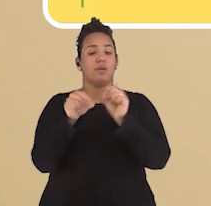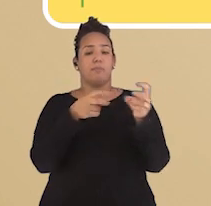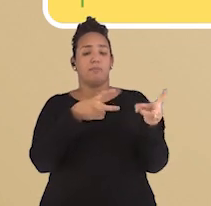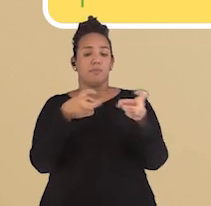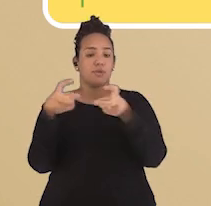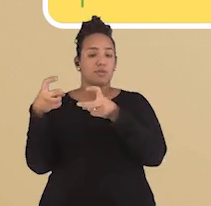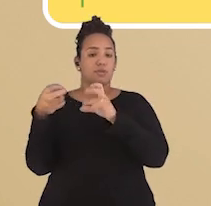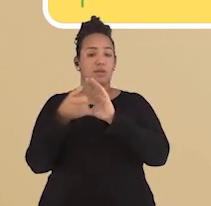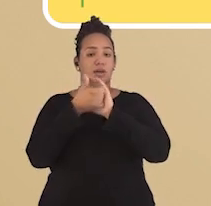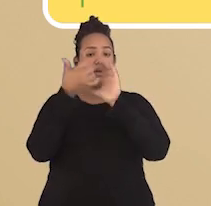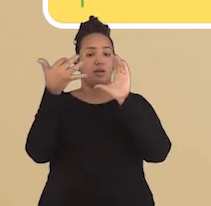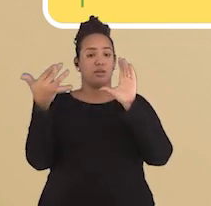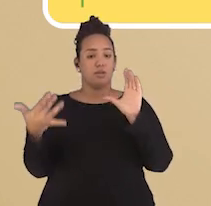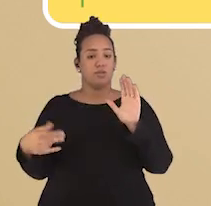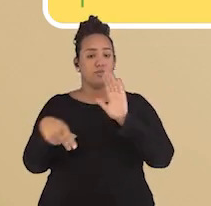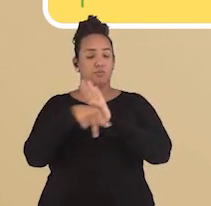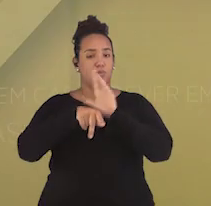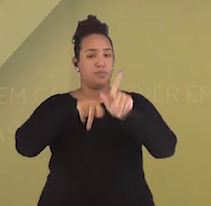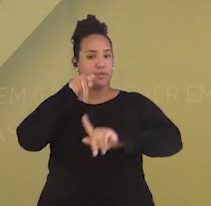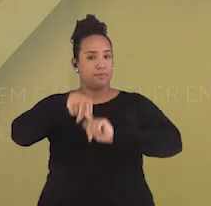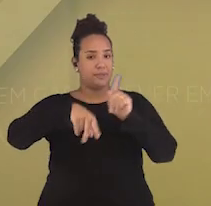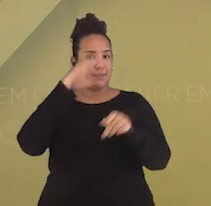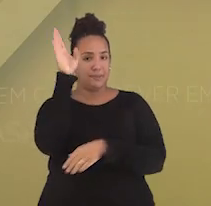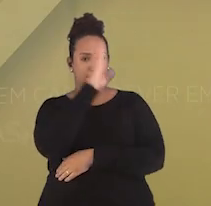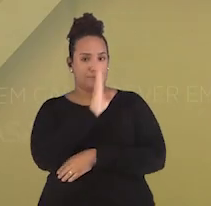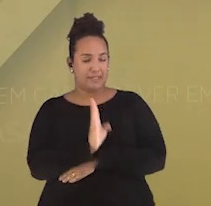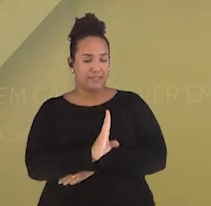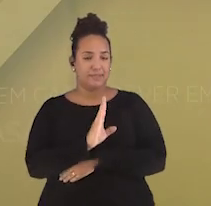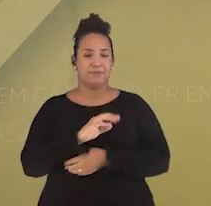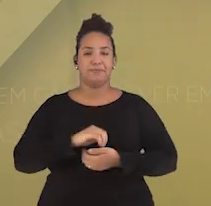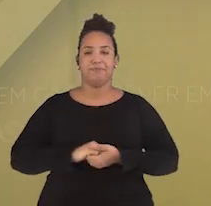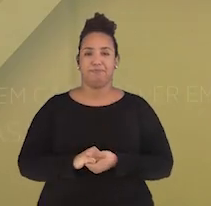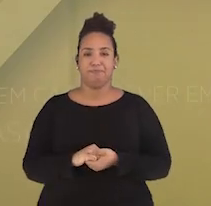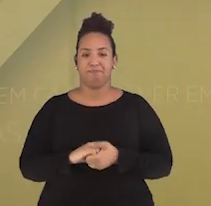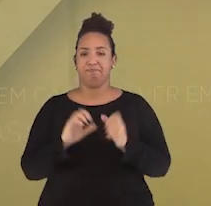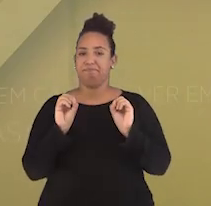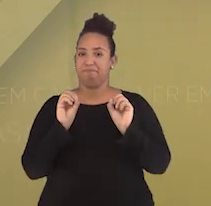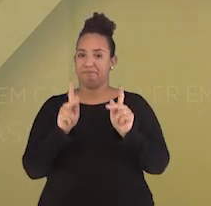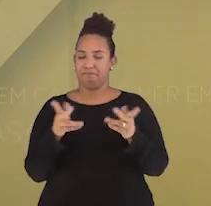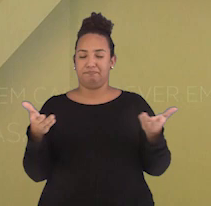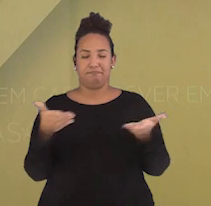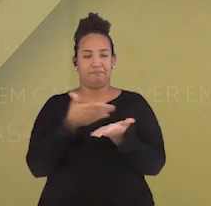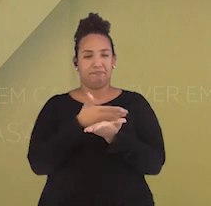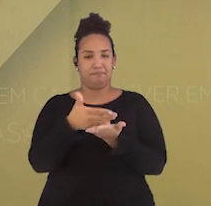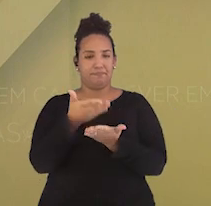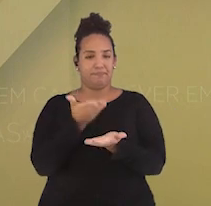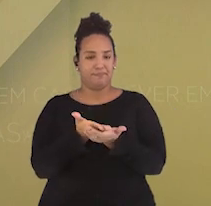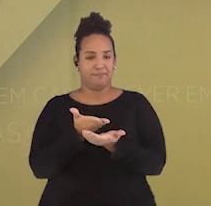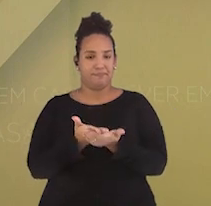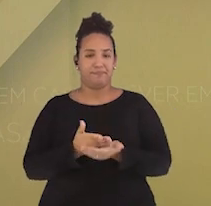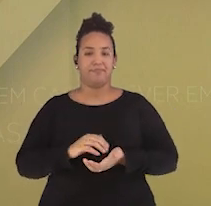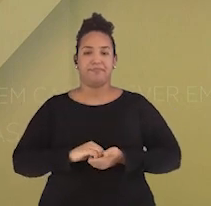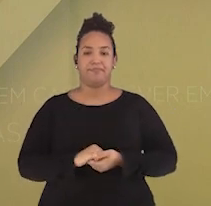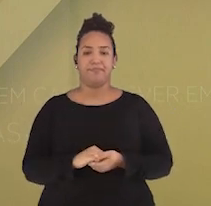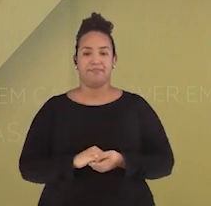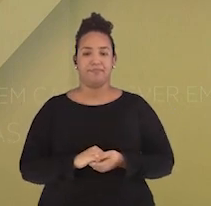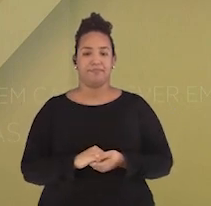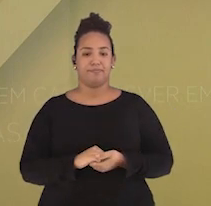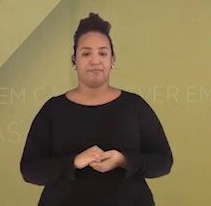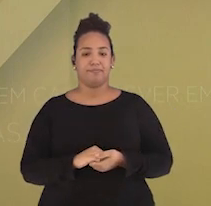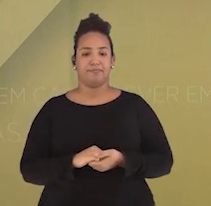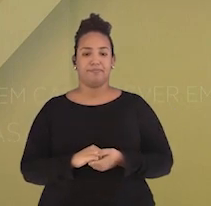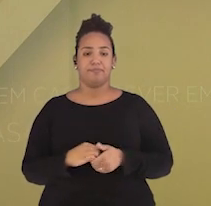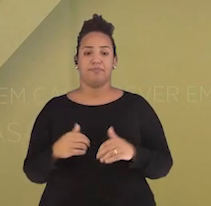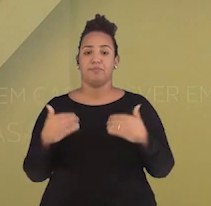do perfil demográfico no Brasil. Tudo certo. Agora vamos à nossa aula. Como eu disse